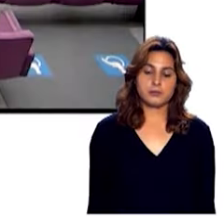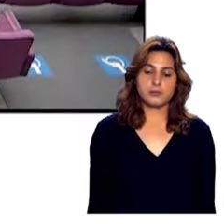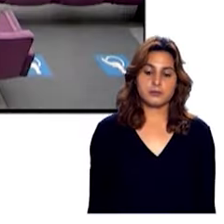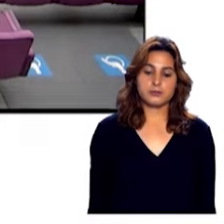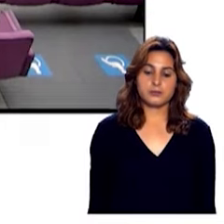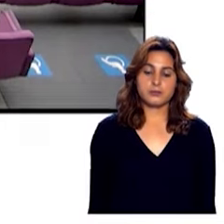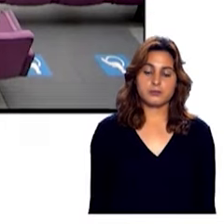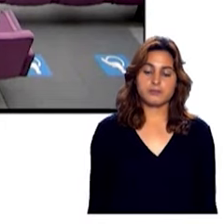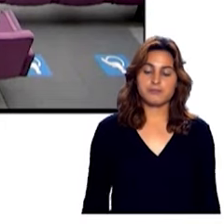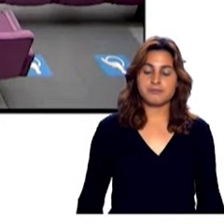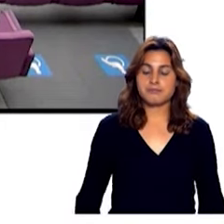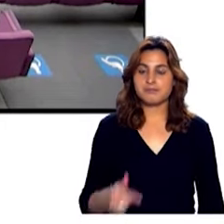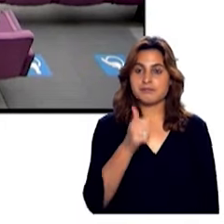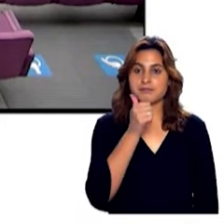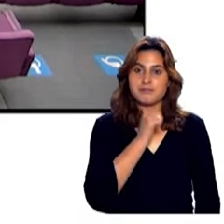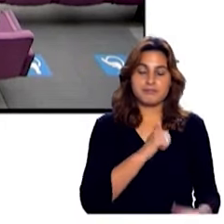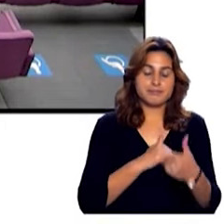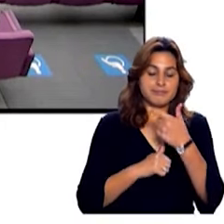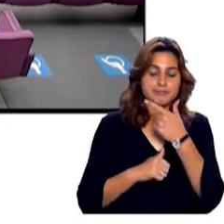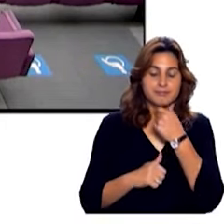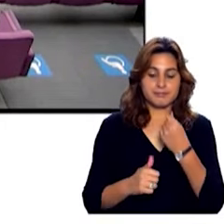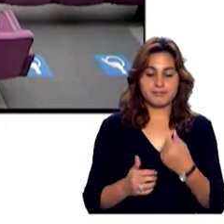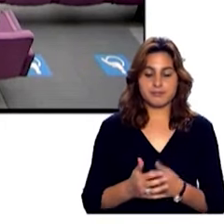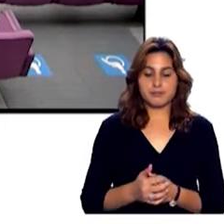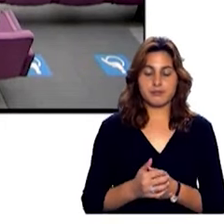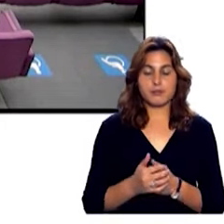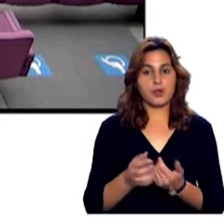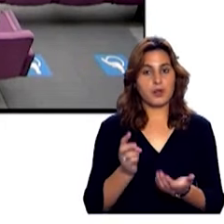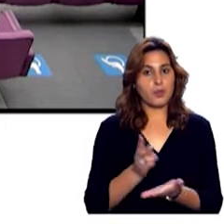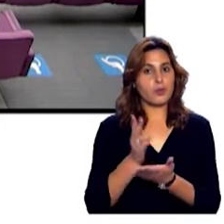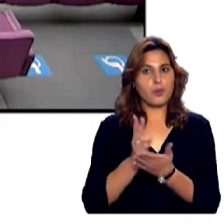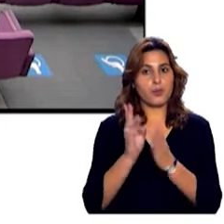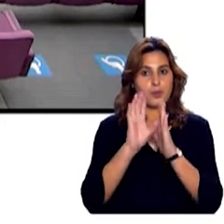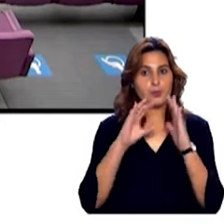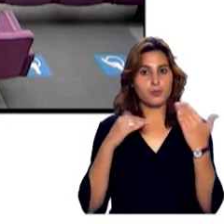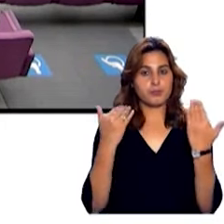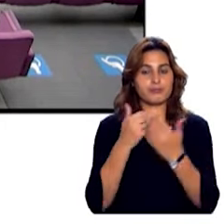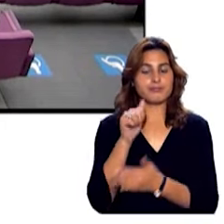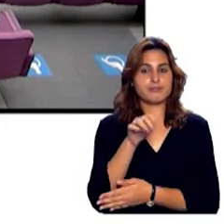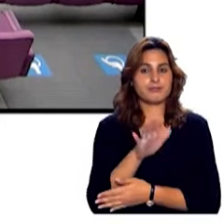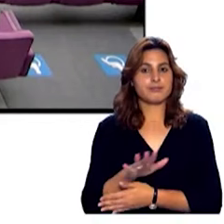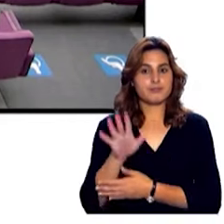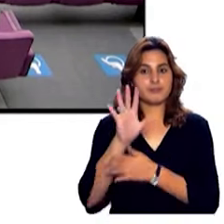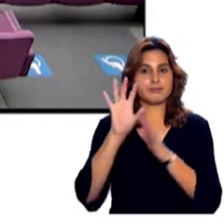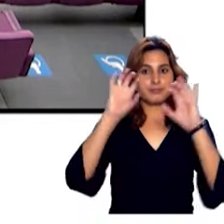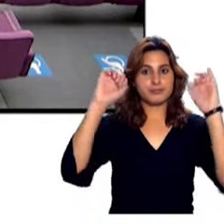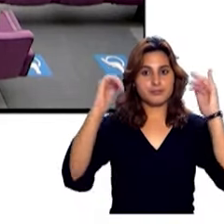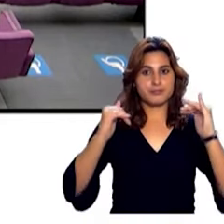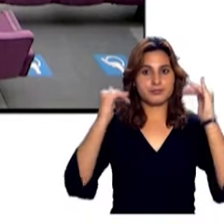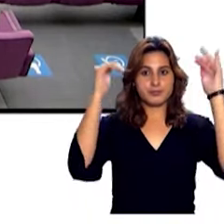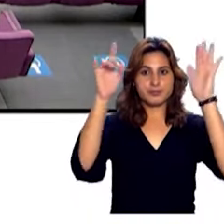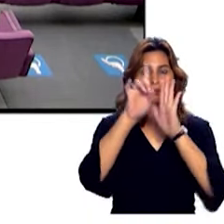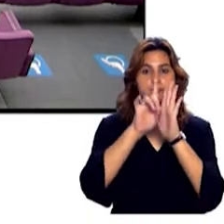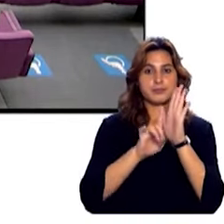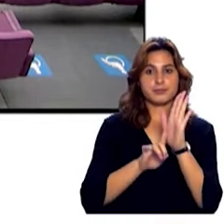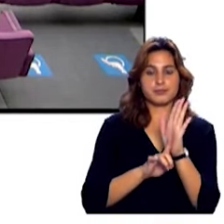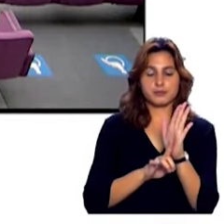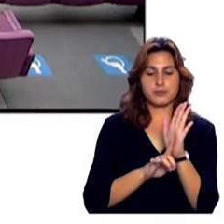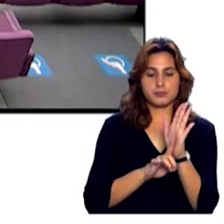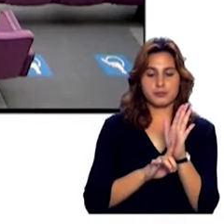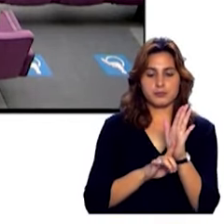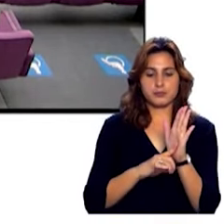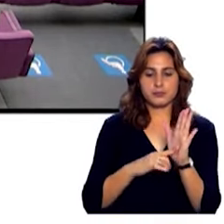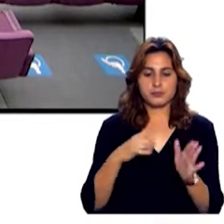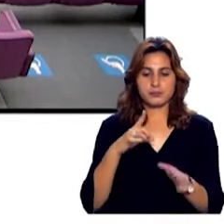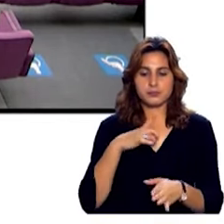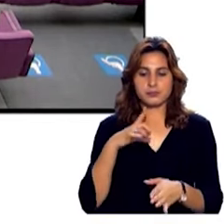senhoras e senhores em continuidade ao congresso internacional cortes supremas no direito comparado compõe